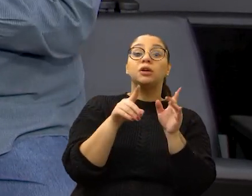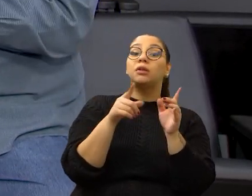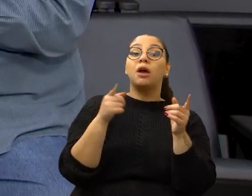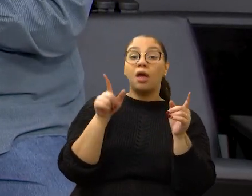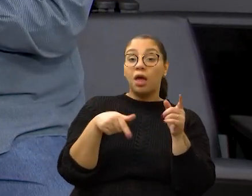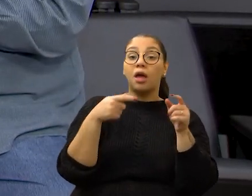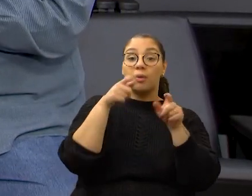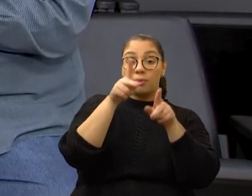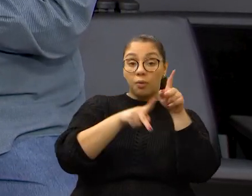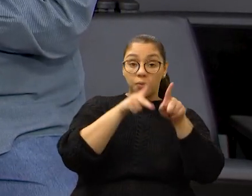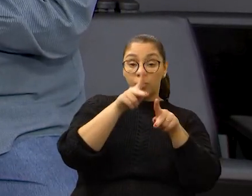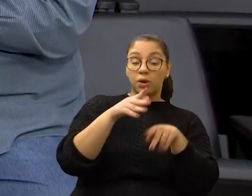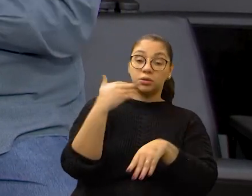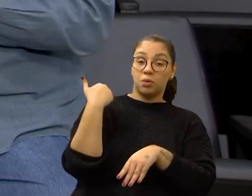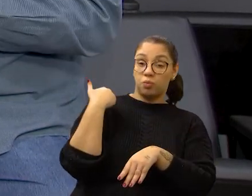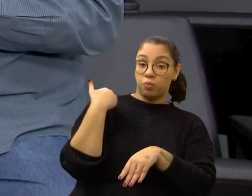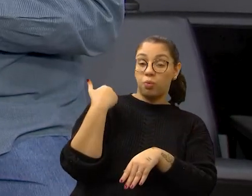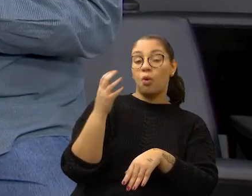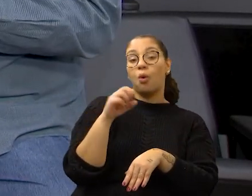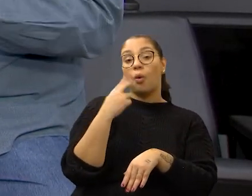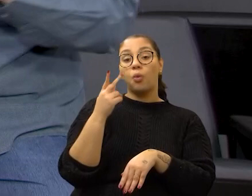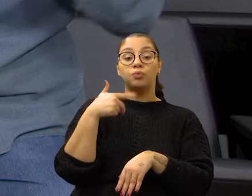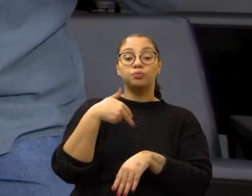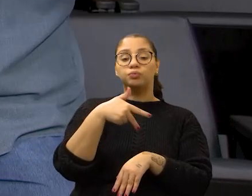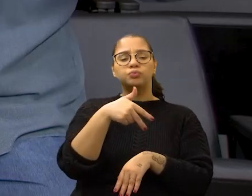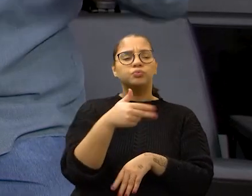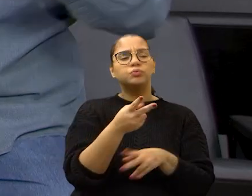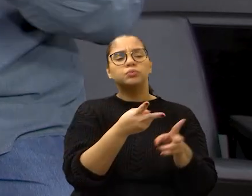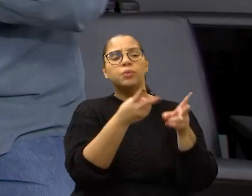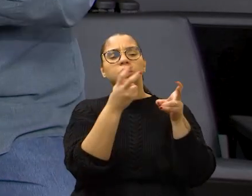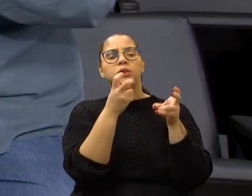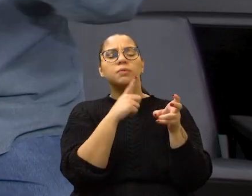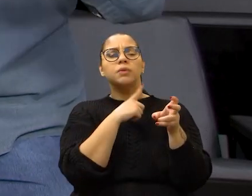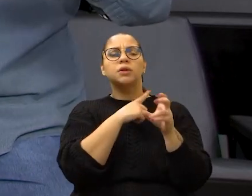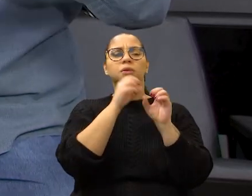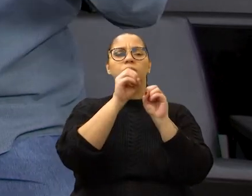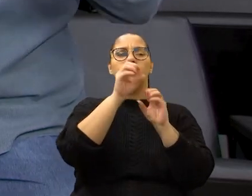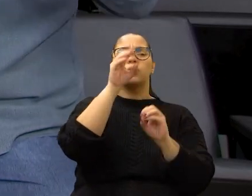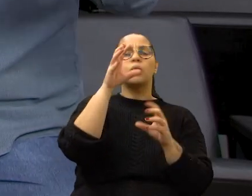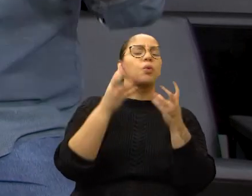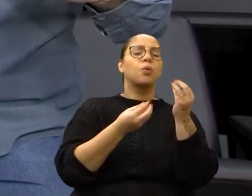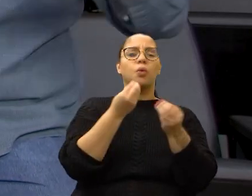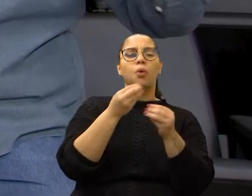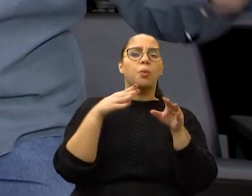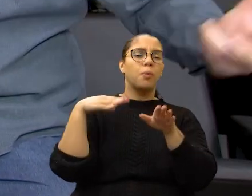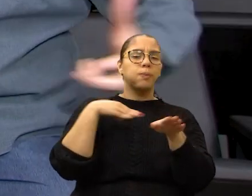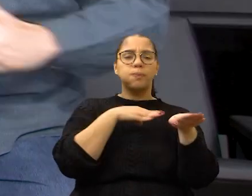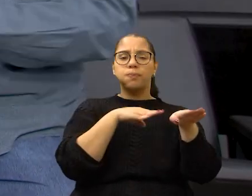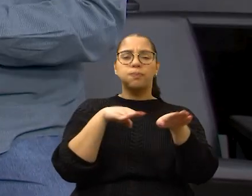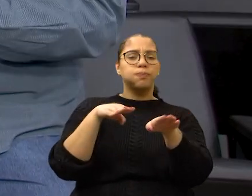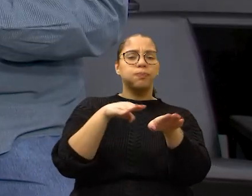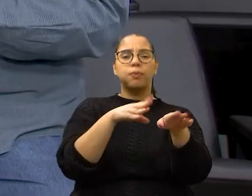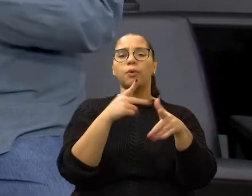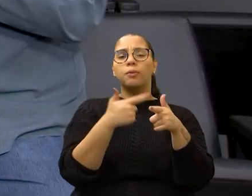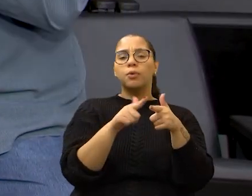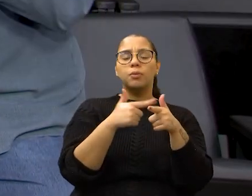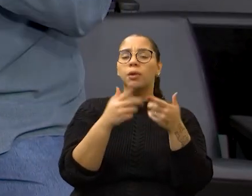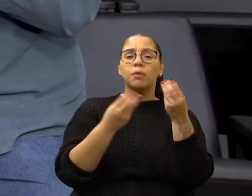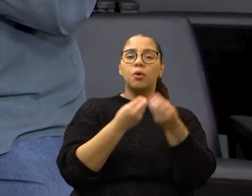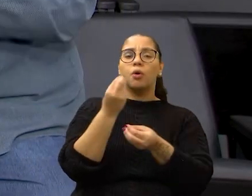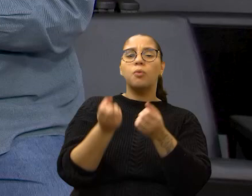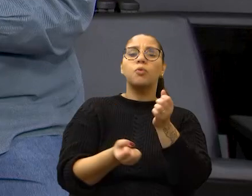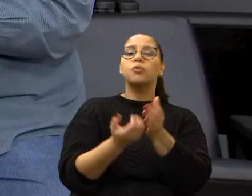É através da população para a senhora, quando você está andando você percebe a questão da sinalização, o trânsito, os problemas, como